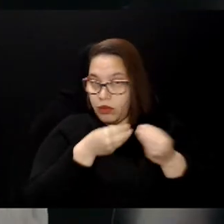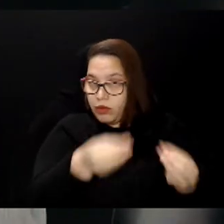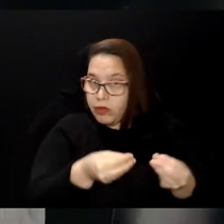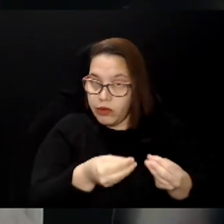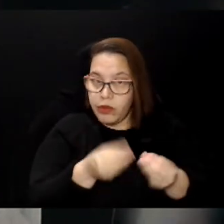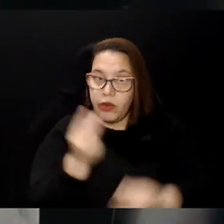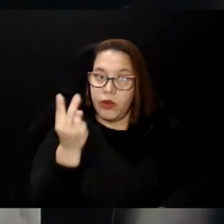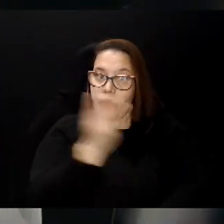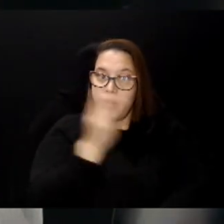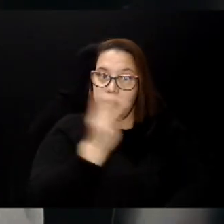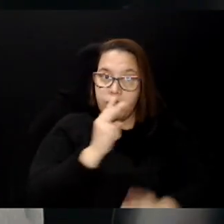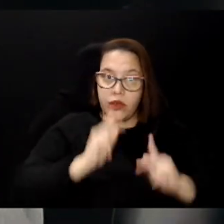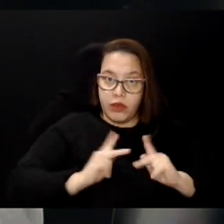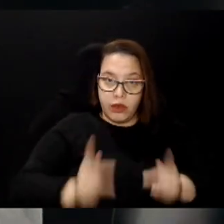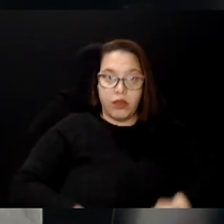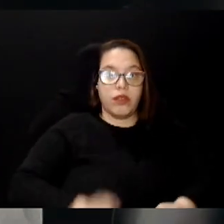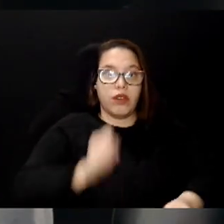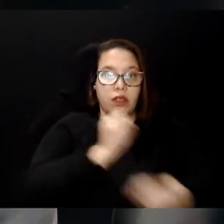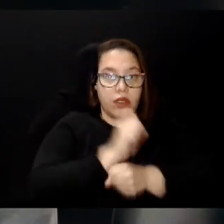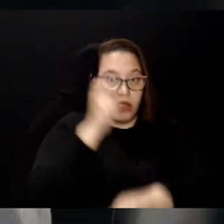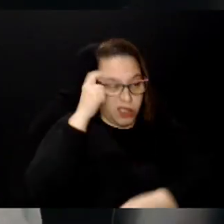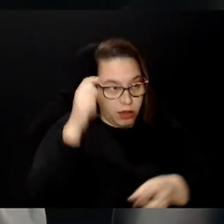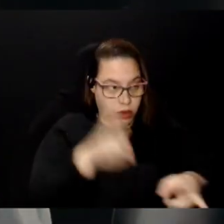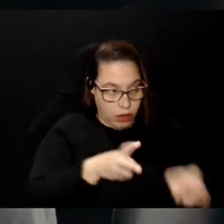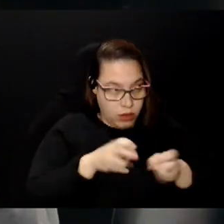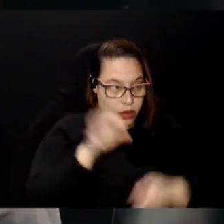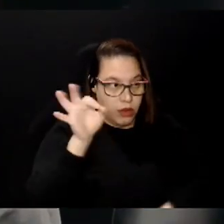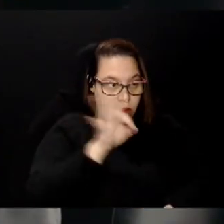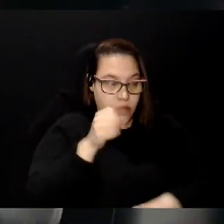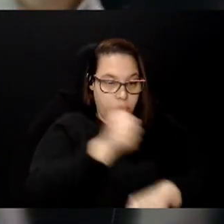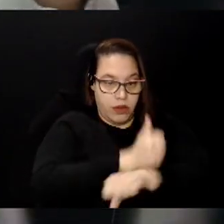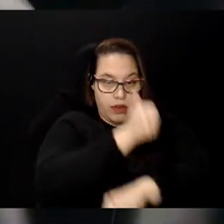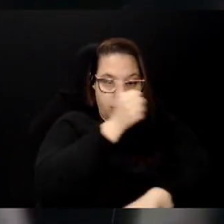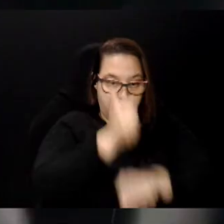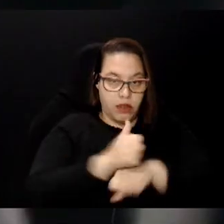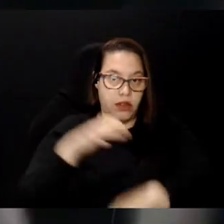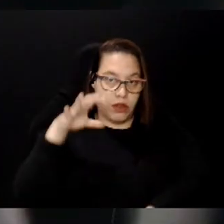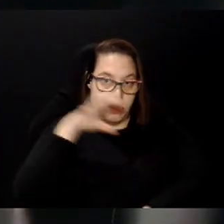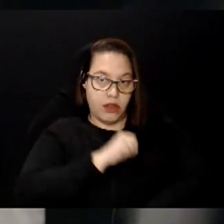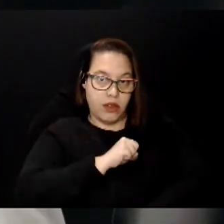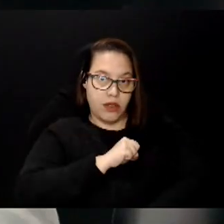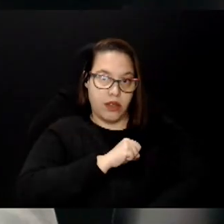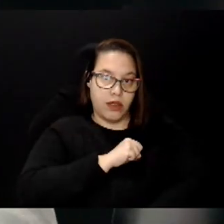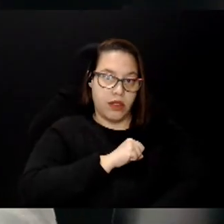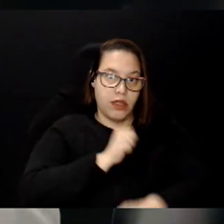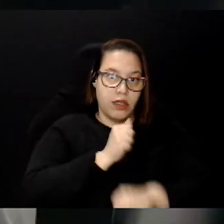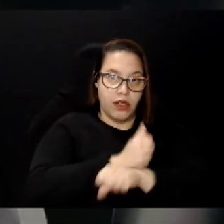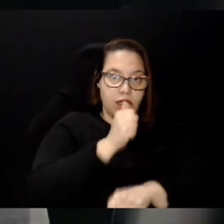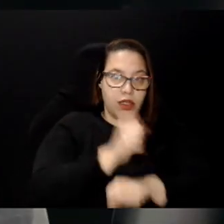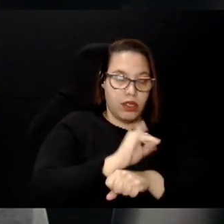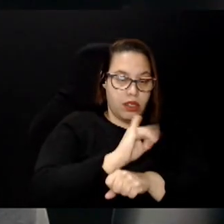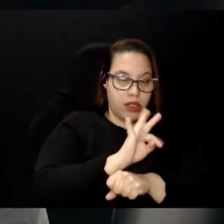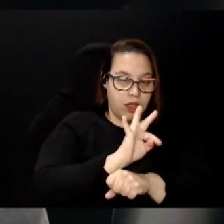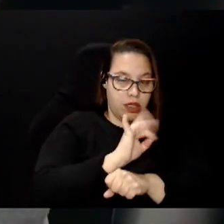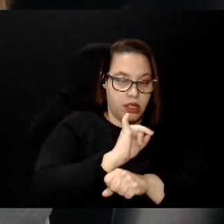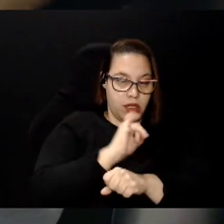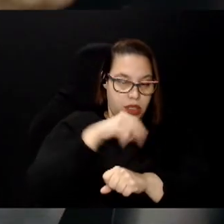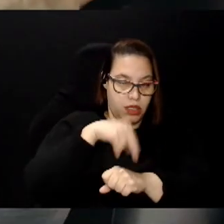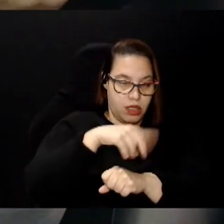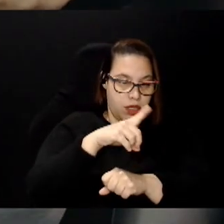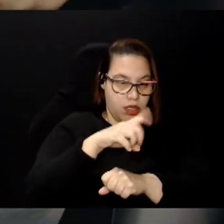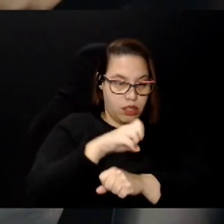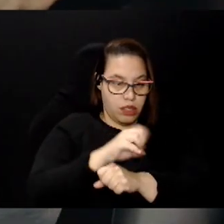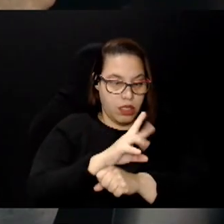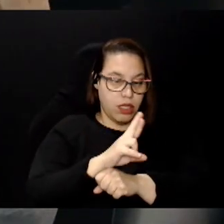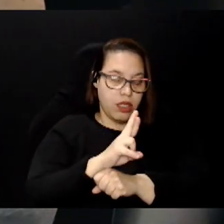já pararam para reparar que a maior parte desses golpes amorosos, né, tipo o golpista do Tinder, aquela série famosa lá, ele parte de um ser